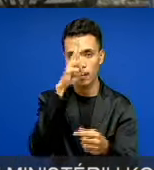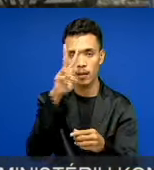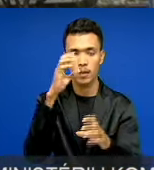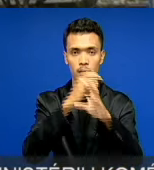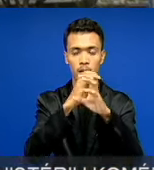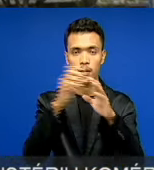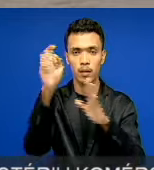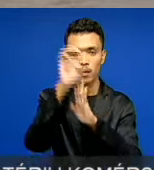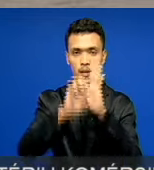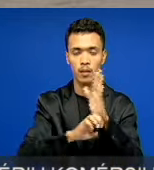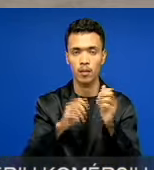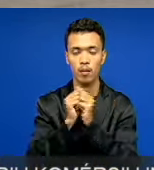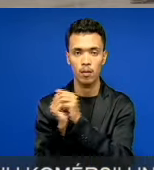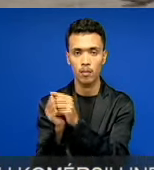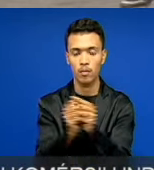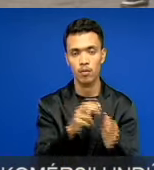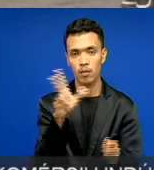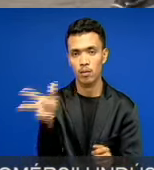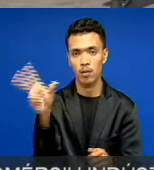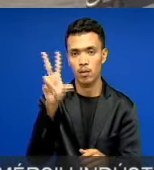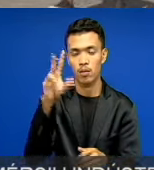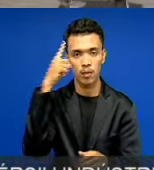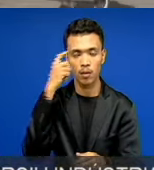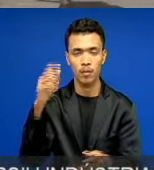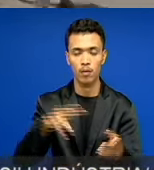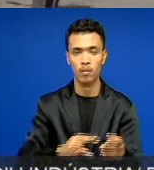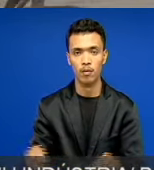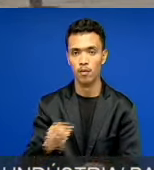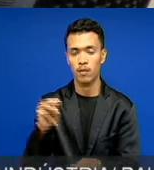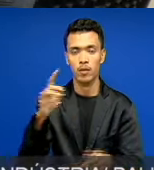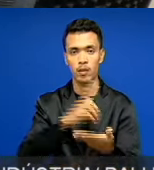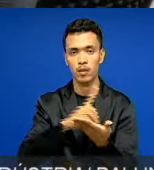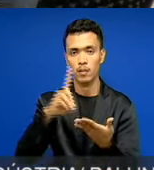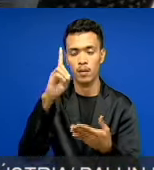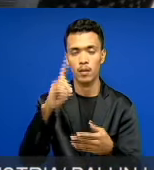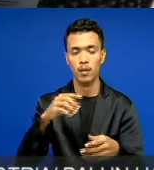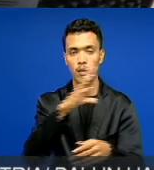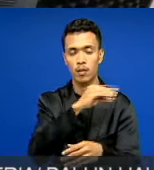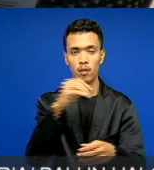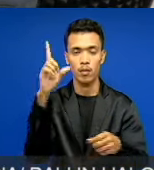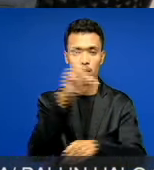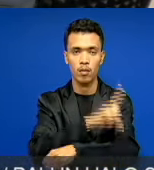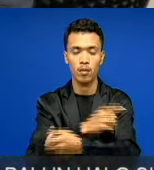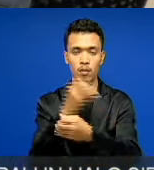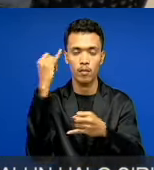estado. Hamutuk tolo nulu recentolo. Tamba halo circulação e fim de semana no loron feriado sem carta